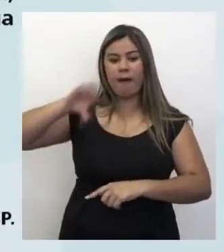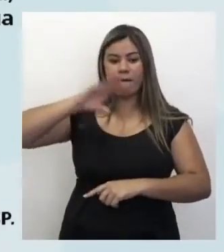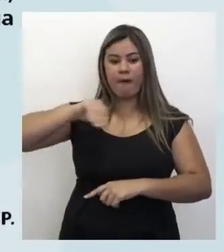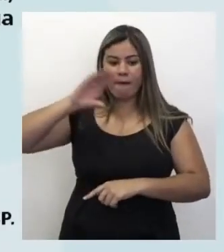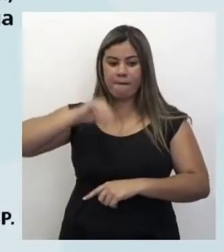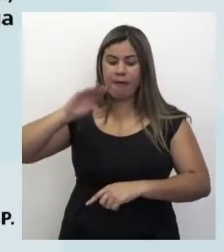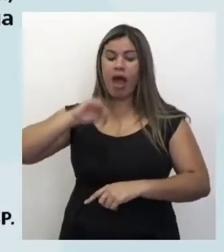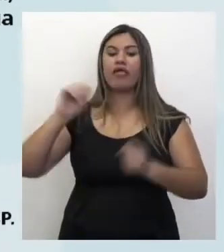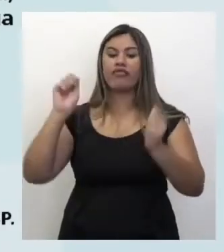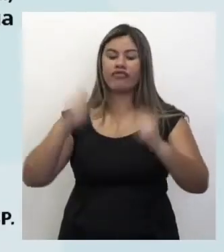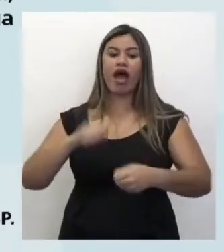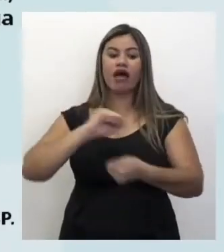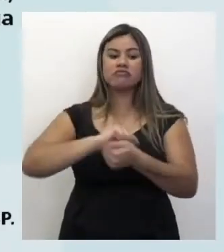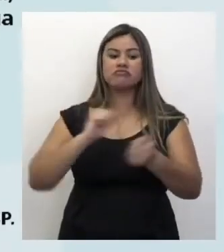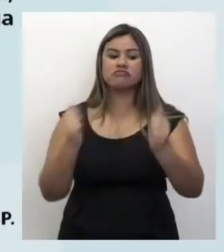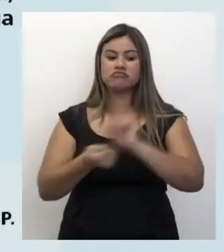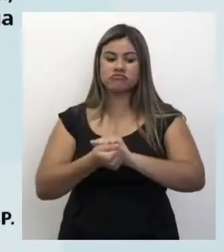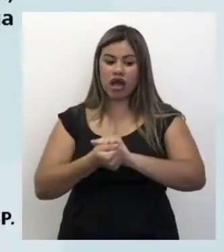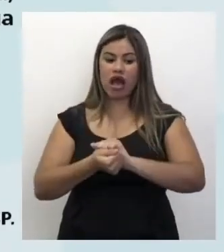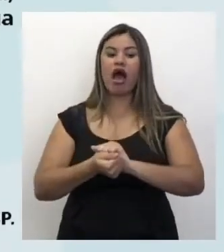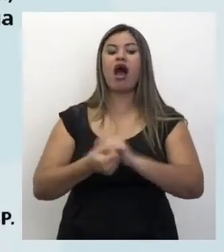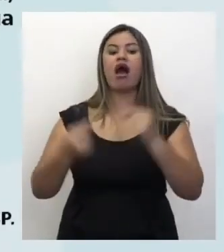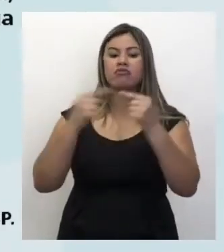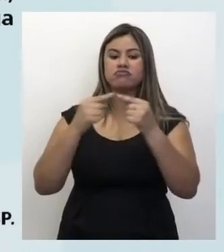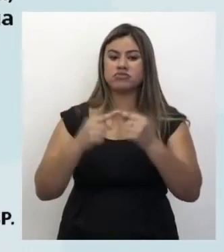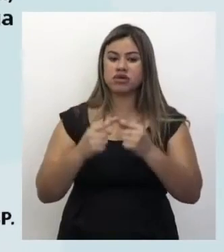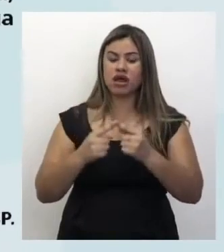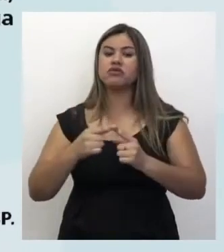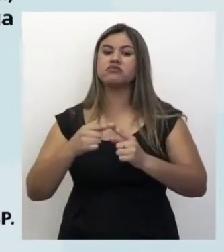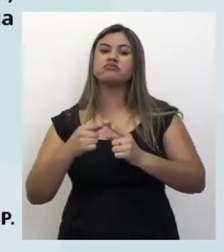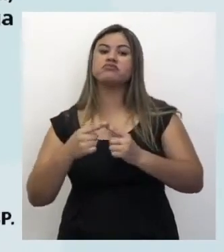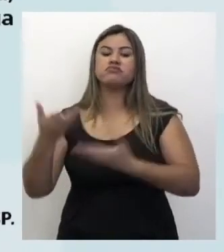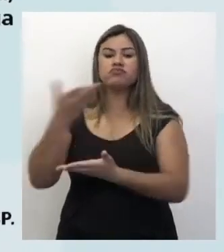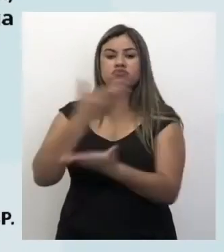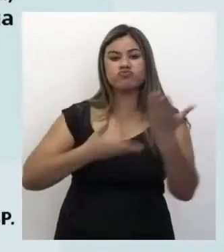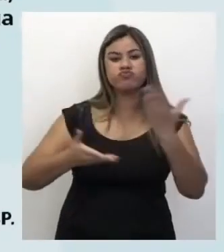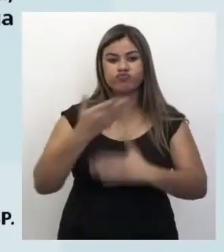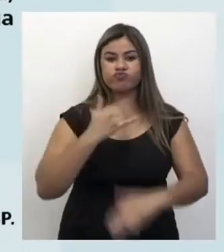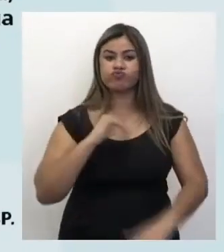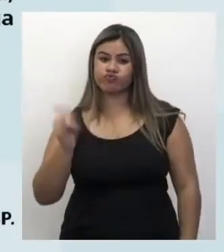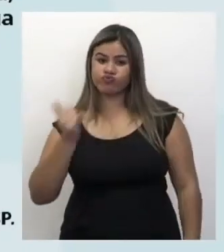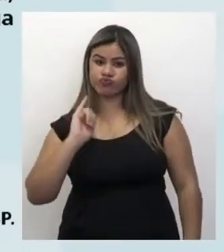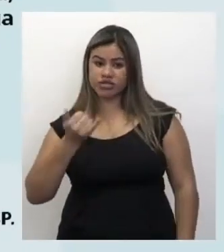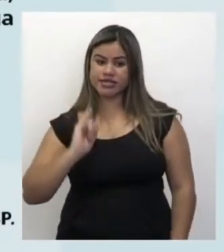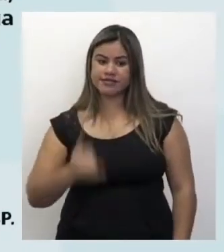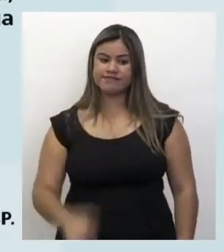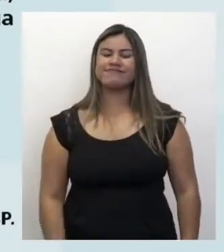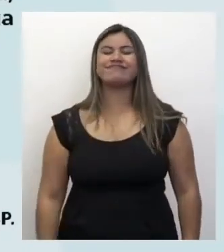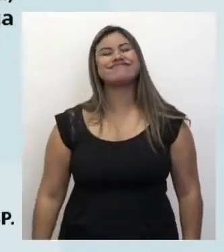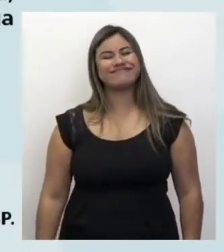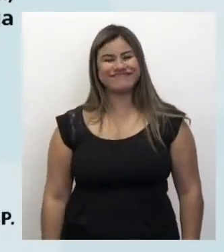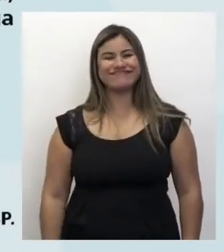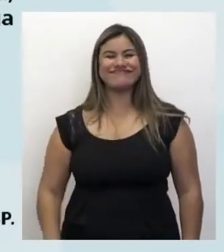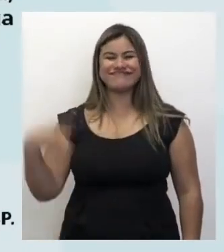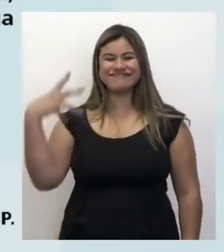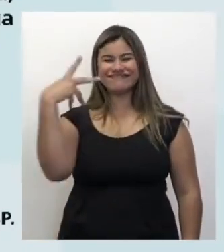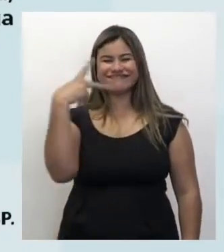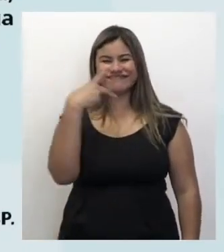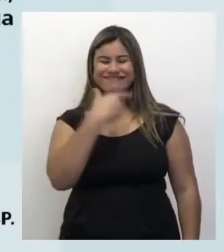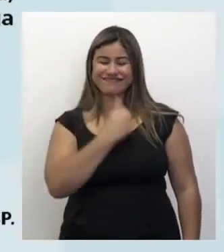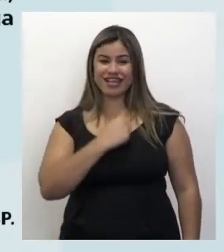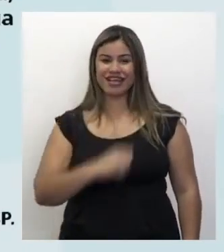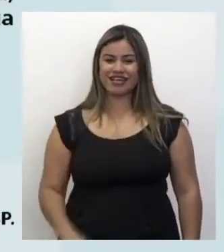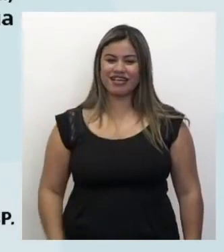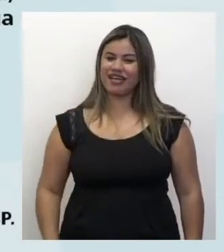de adequar sua linguagem à situação comunicativa e ao interlocutor. Que coisa linda, não é? Quem escreve assim é